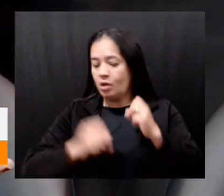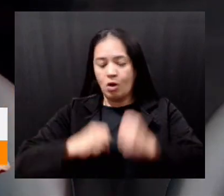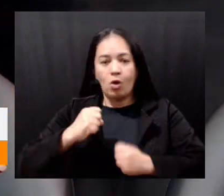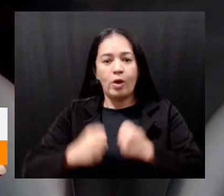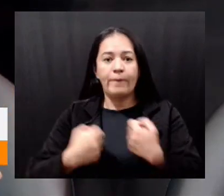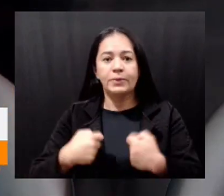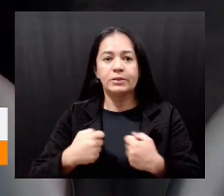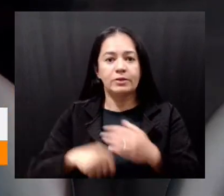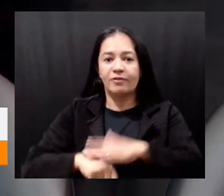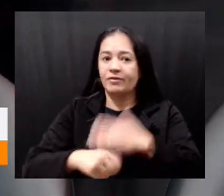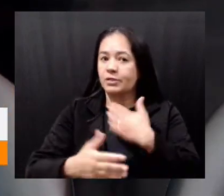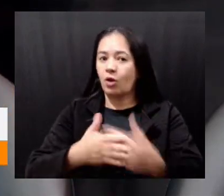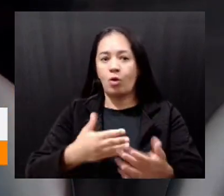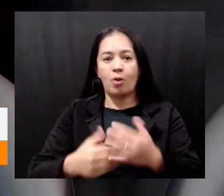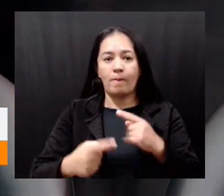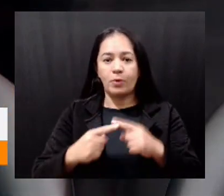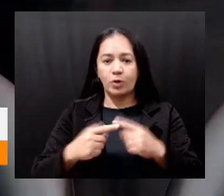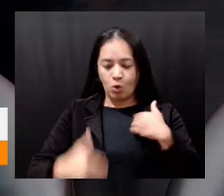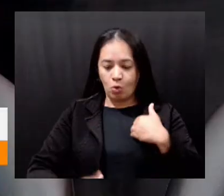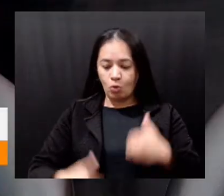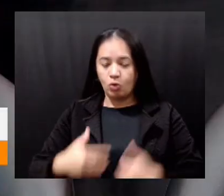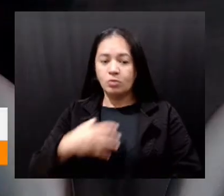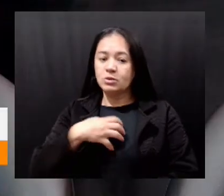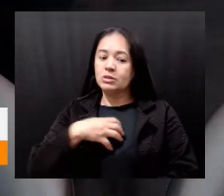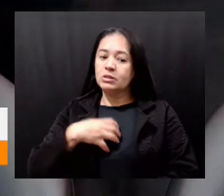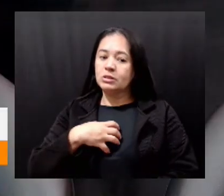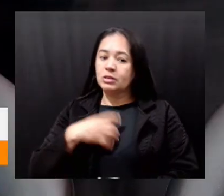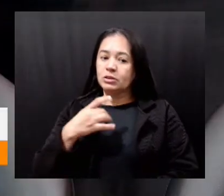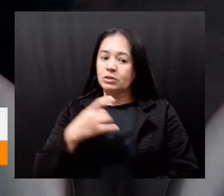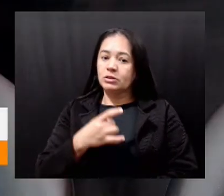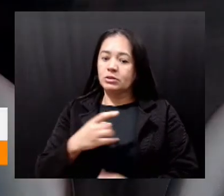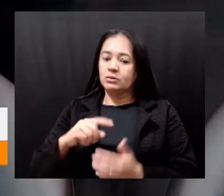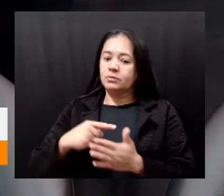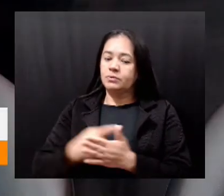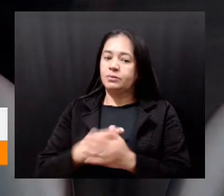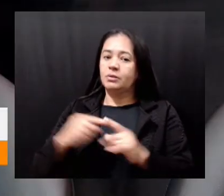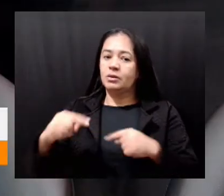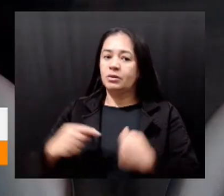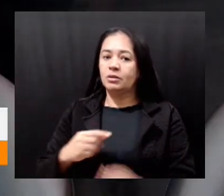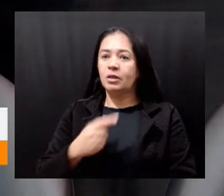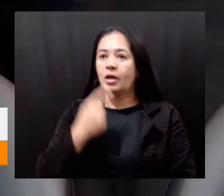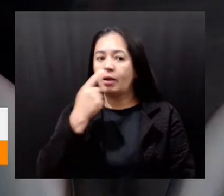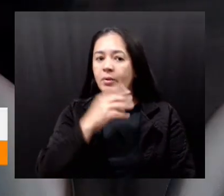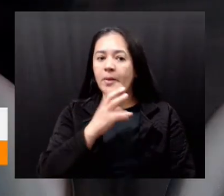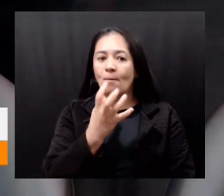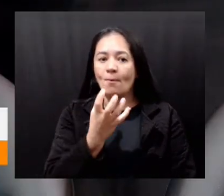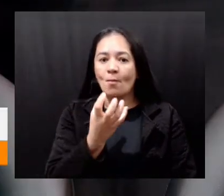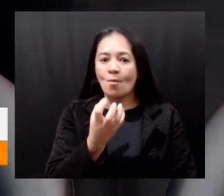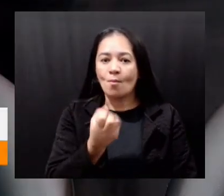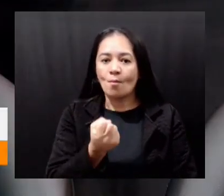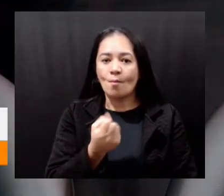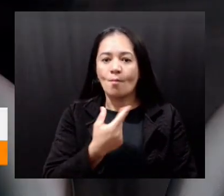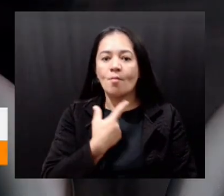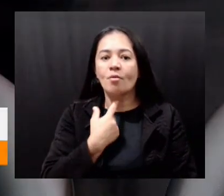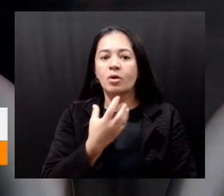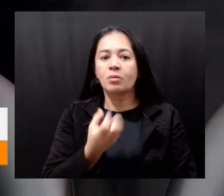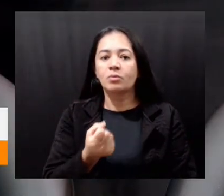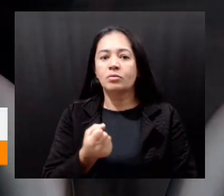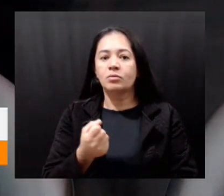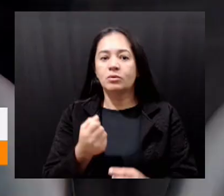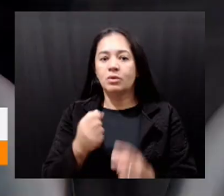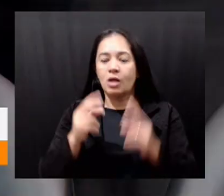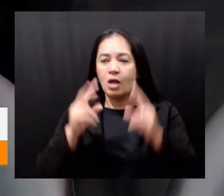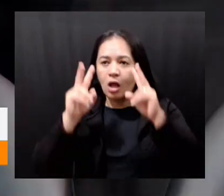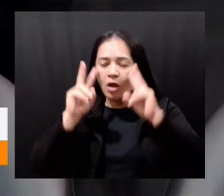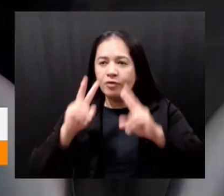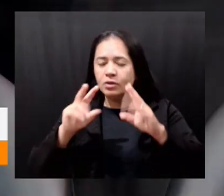se sentindo ameaçado. Então, boca seca, né, às vezes visão turva, dor de